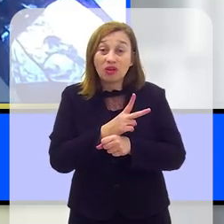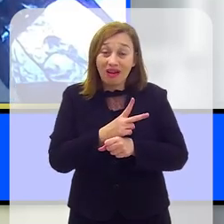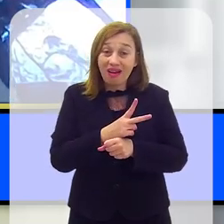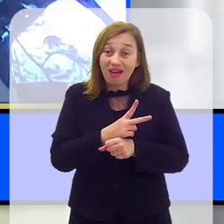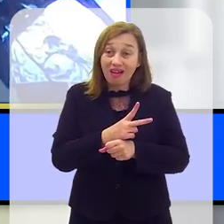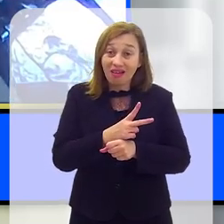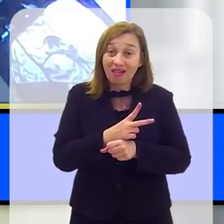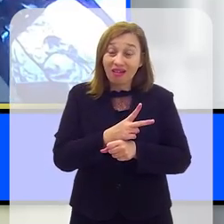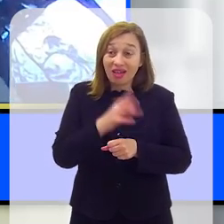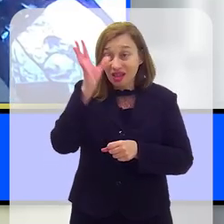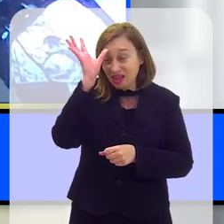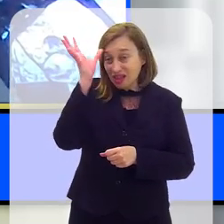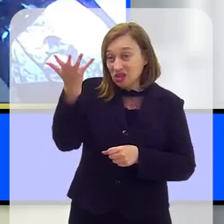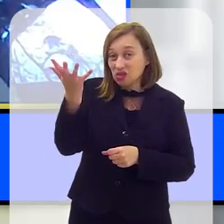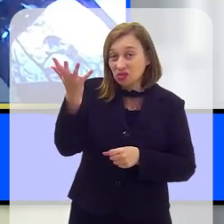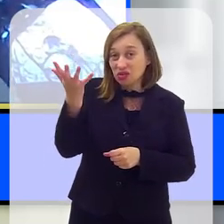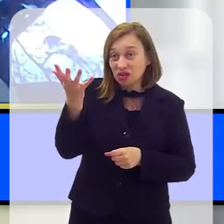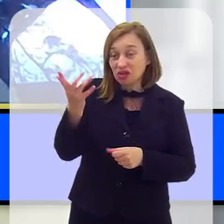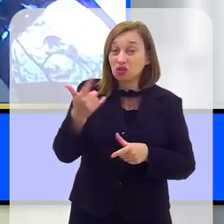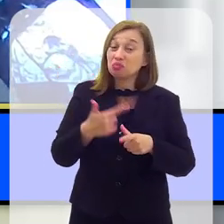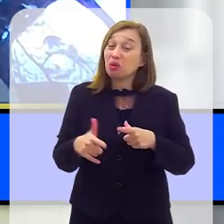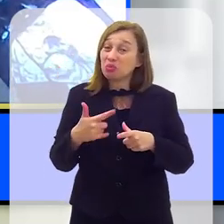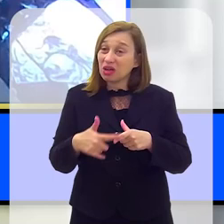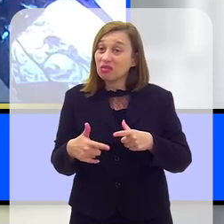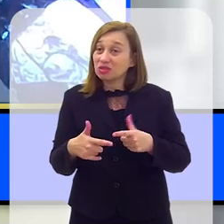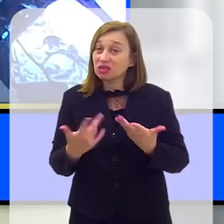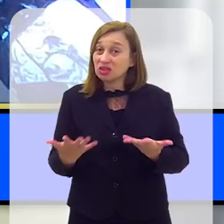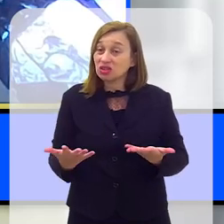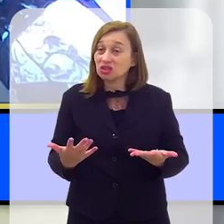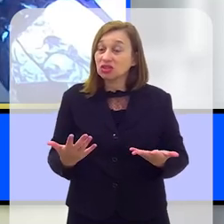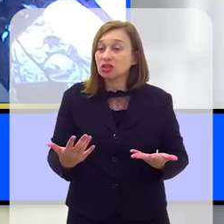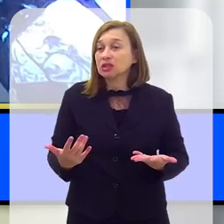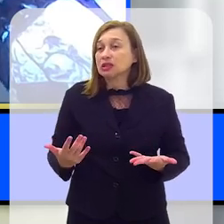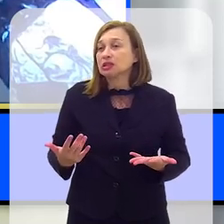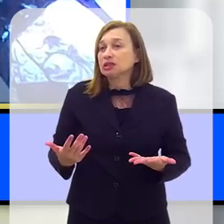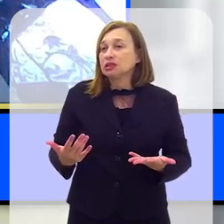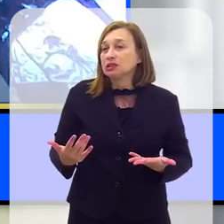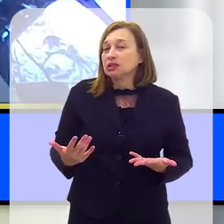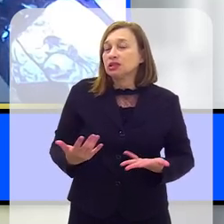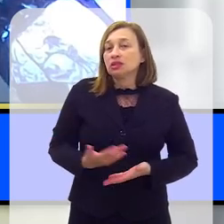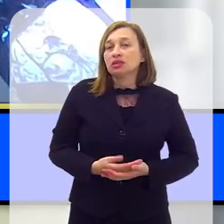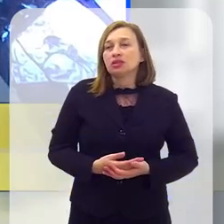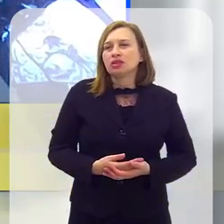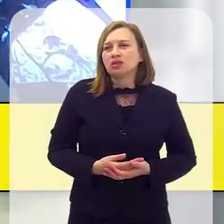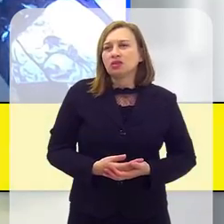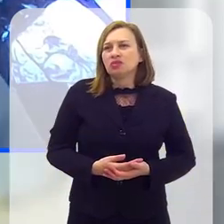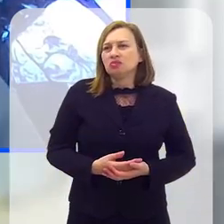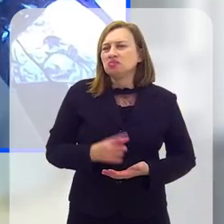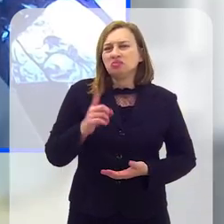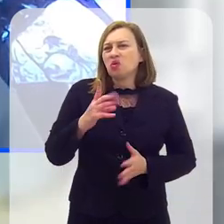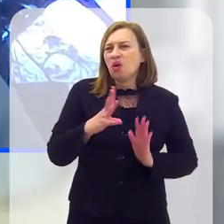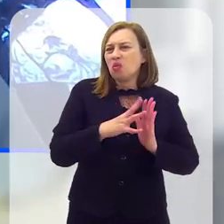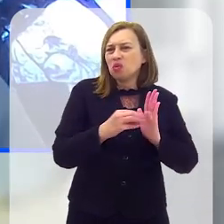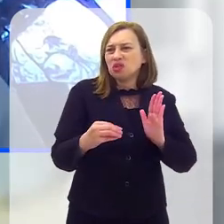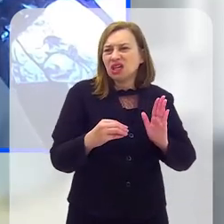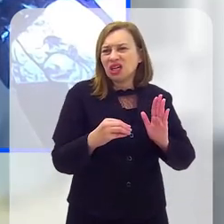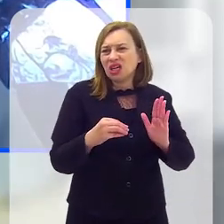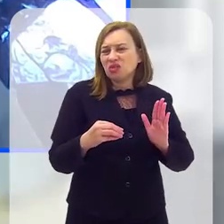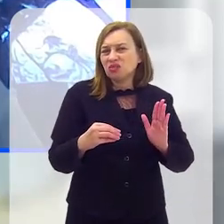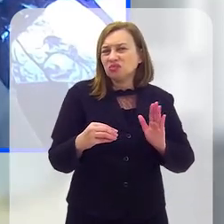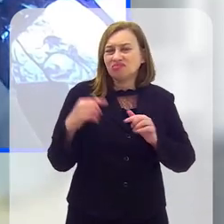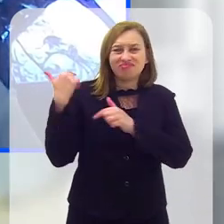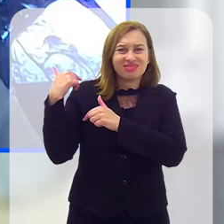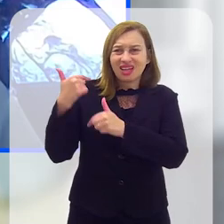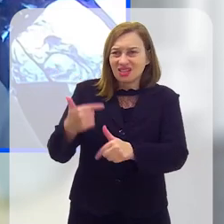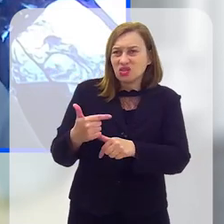não convencionais para situações não convencionais. Então, estamos lidando uma condição que não é o um modelo de